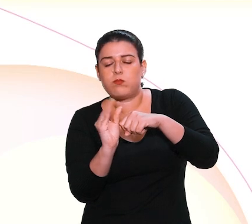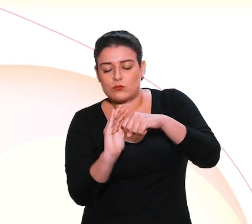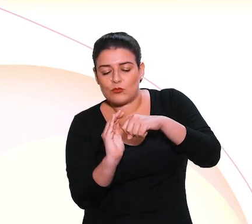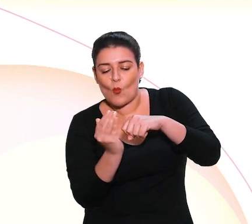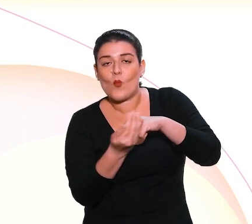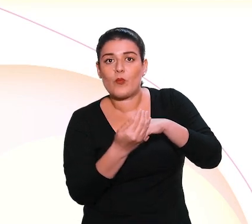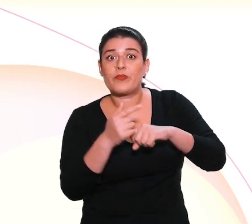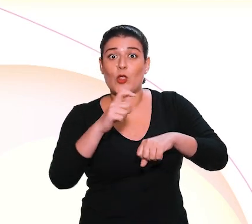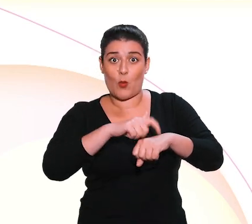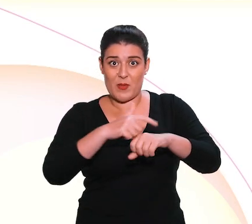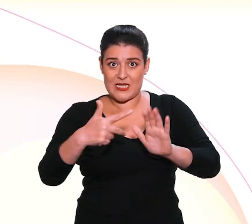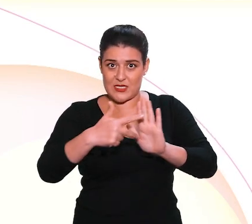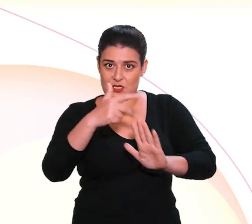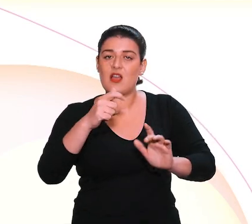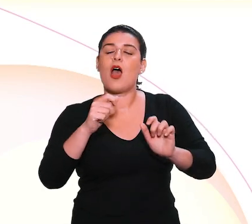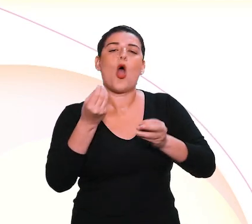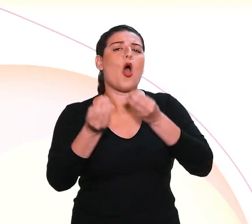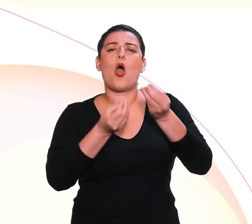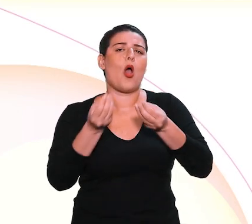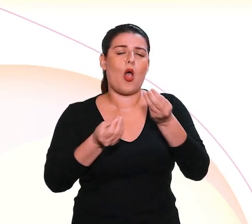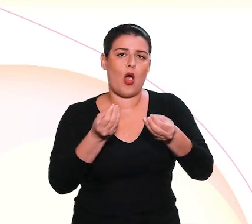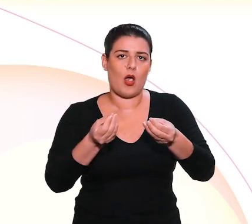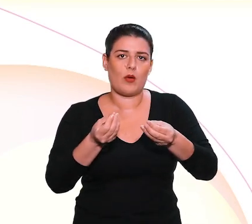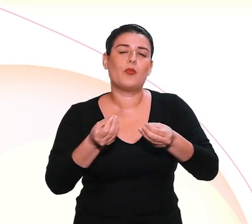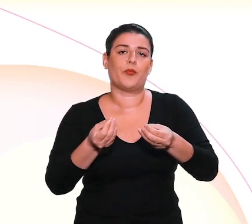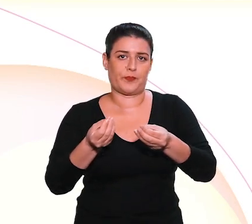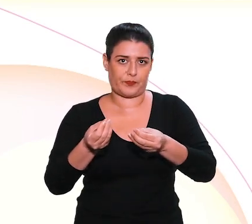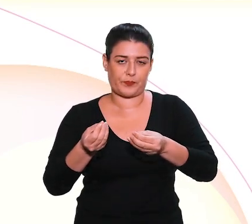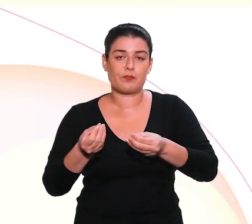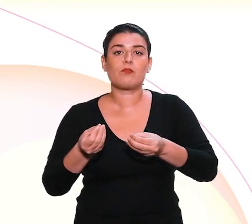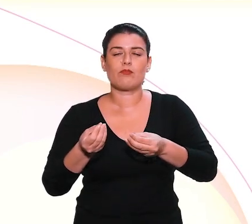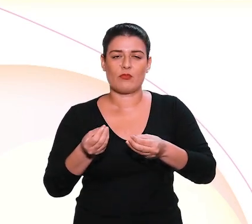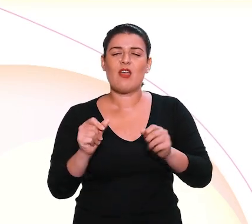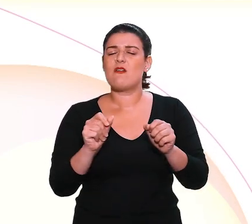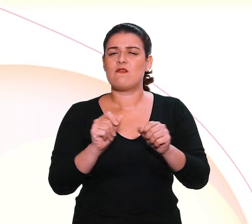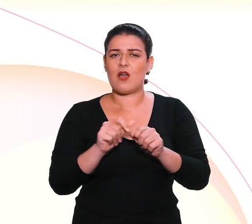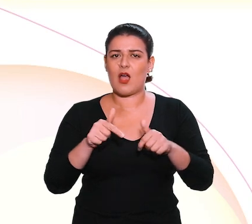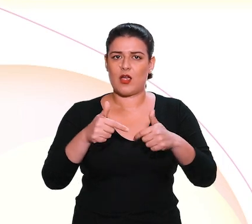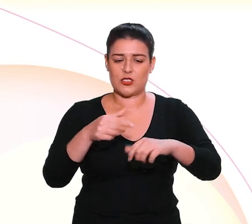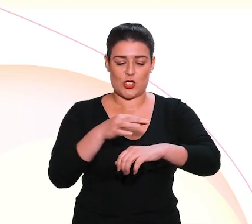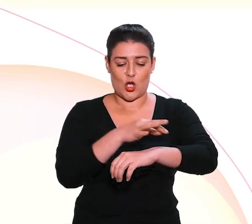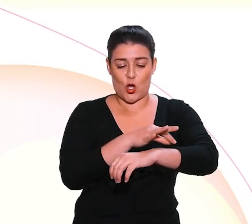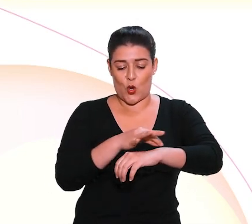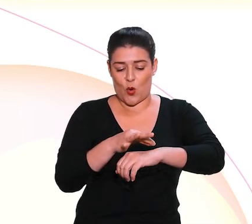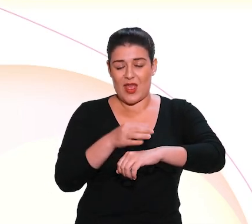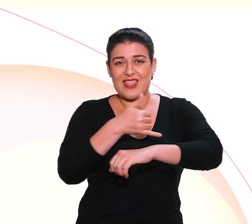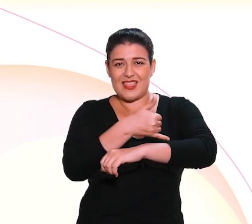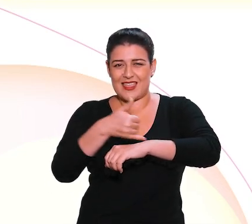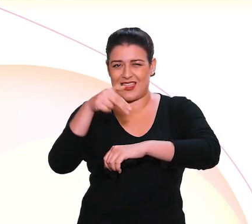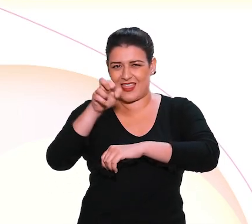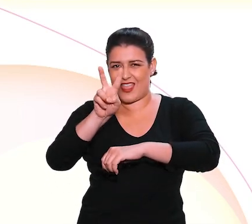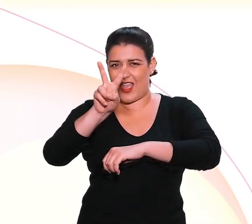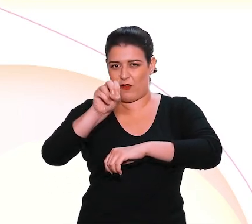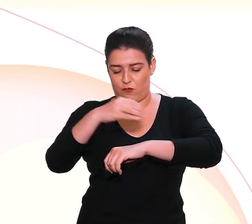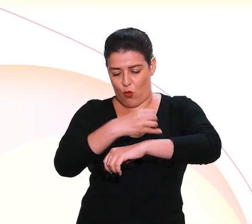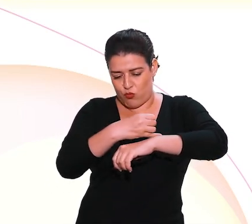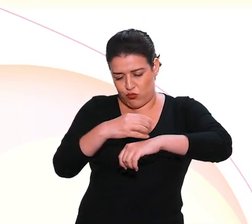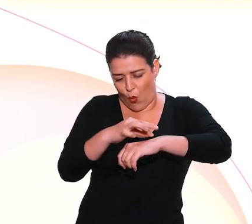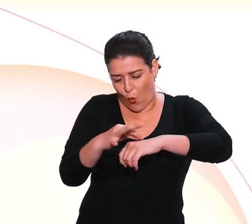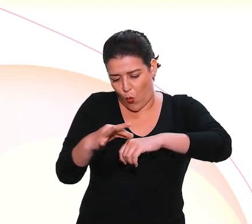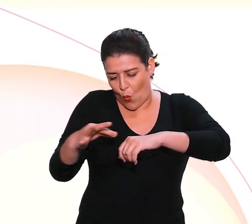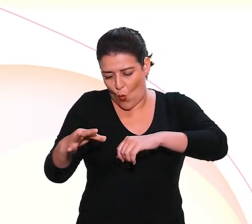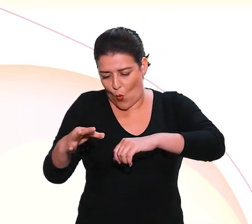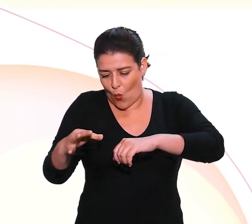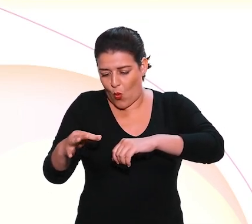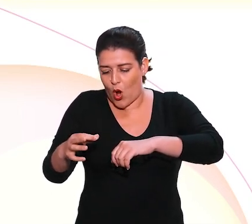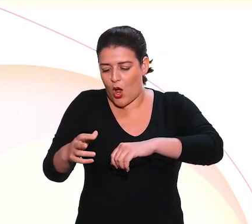E durante a cirurgia é feito justamente isso. A gente tem, se traciona o nervo e se faz